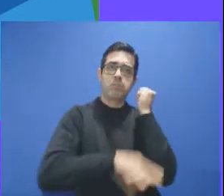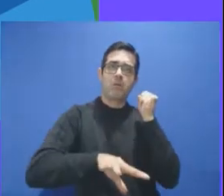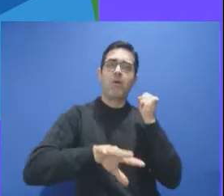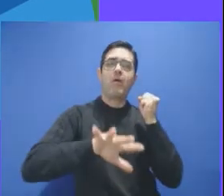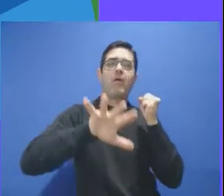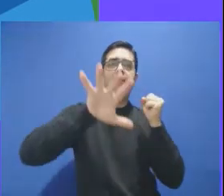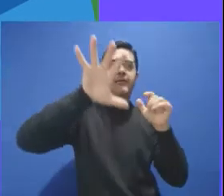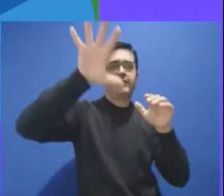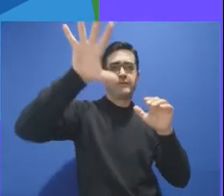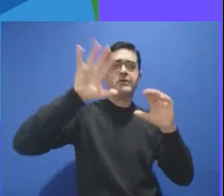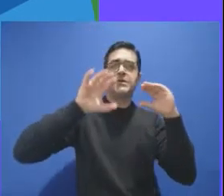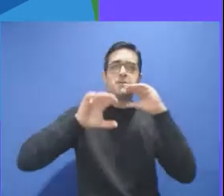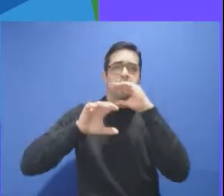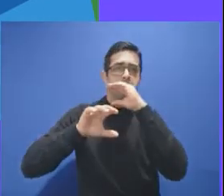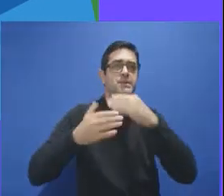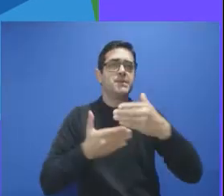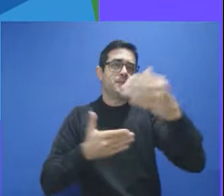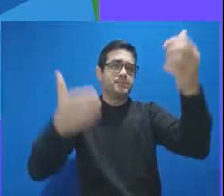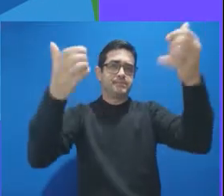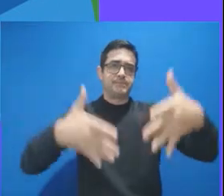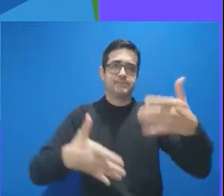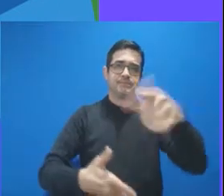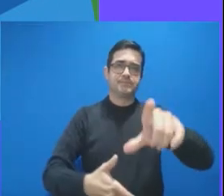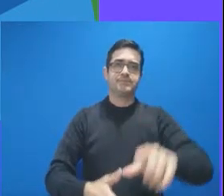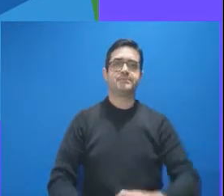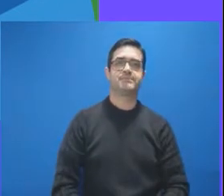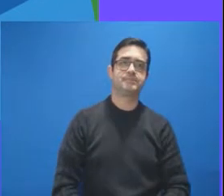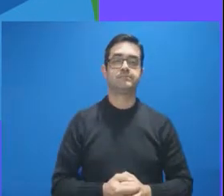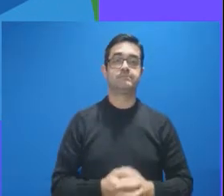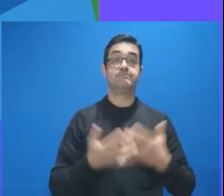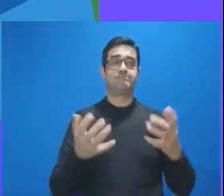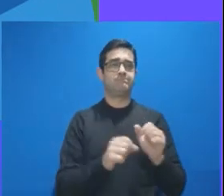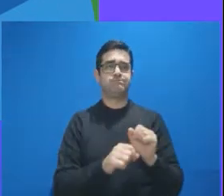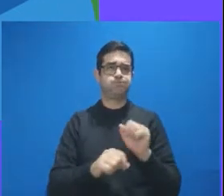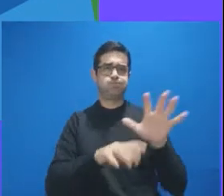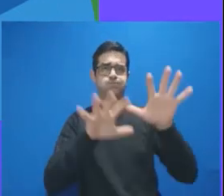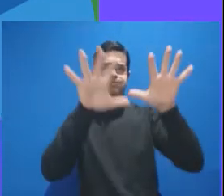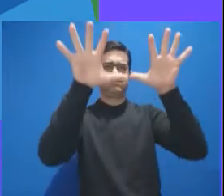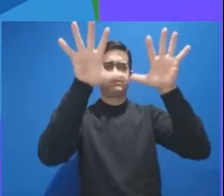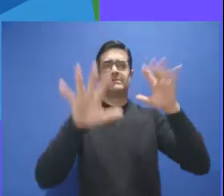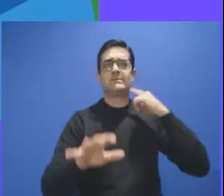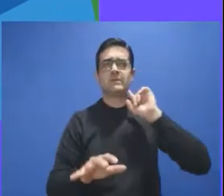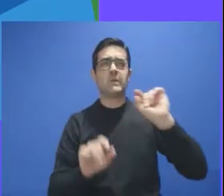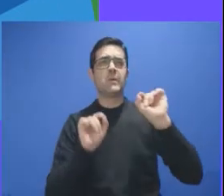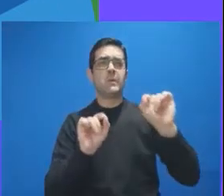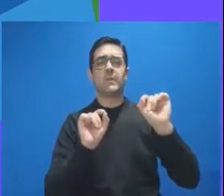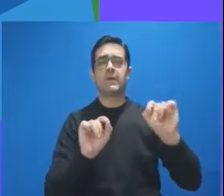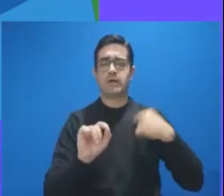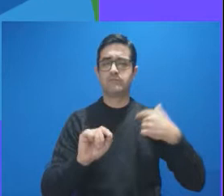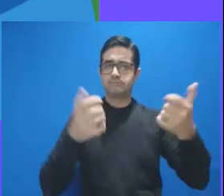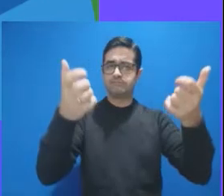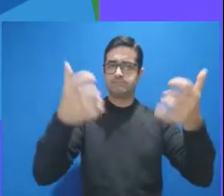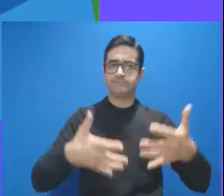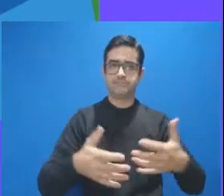esse metano causa efeito chamado de efeito estufa que nós falaremos a seguir. Bom, entre os vários poluentes atmosféricos,